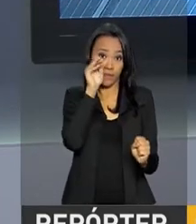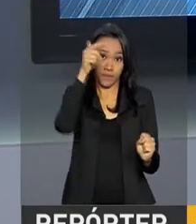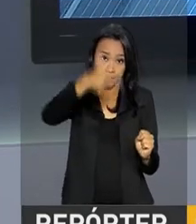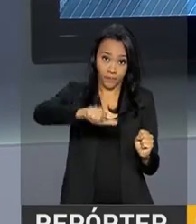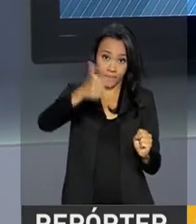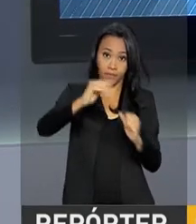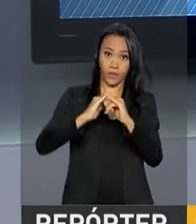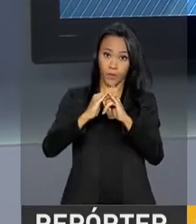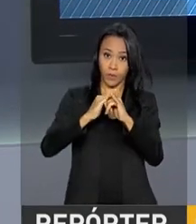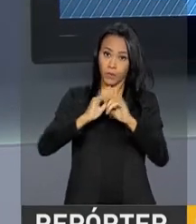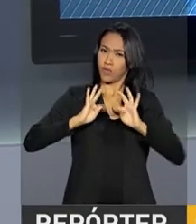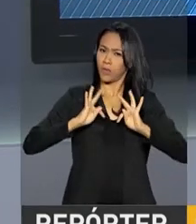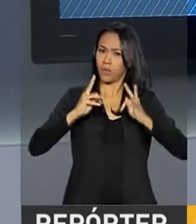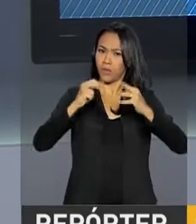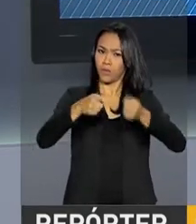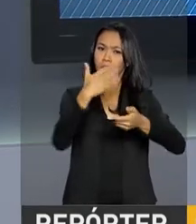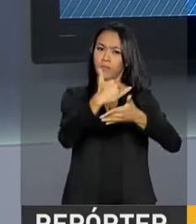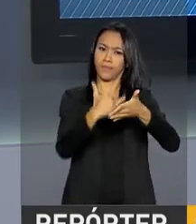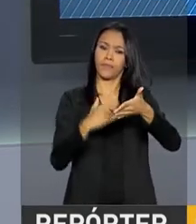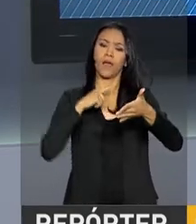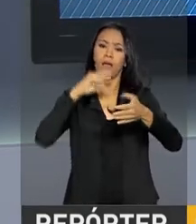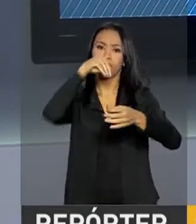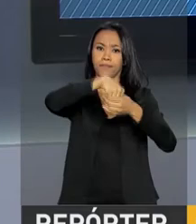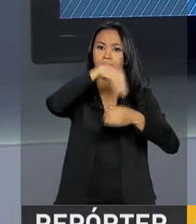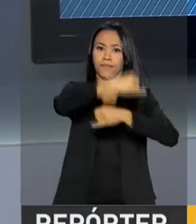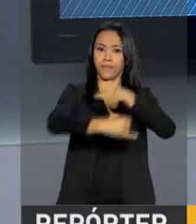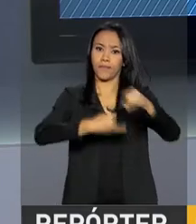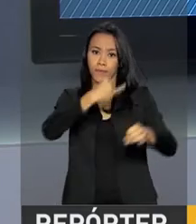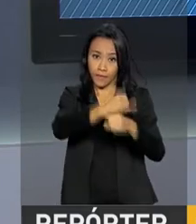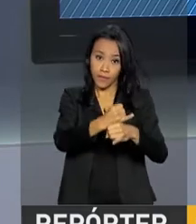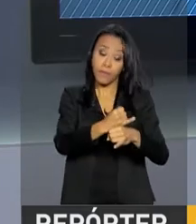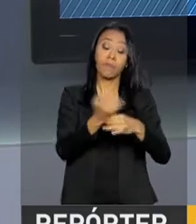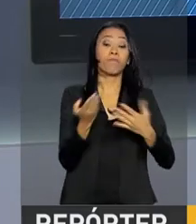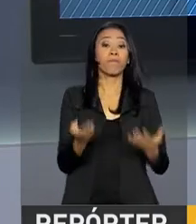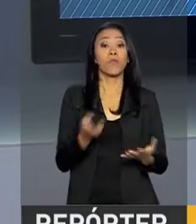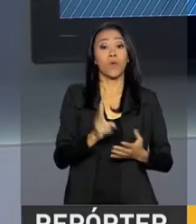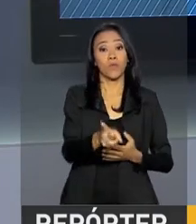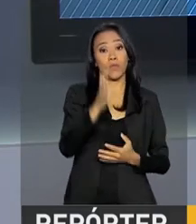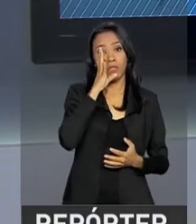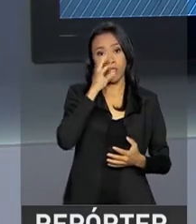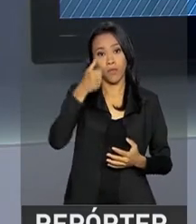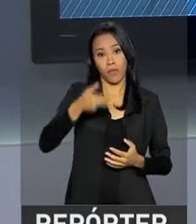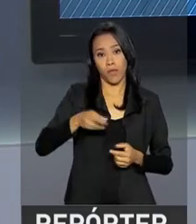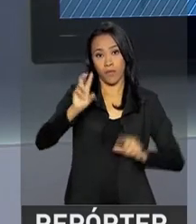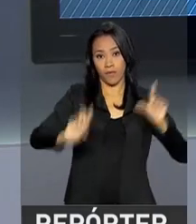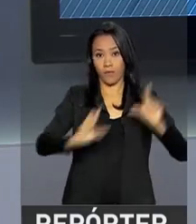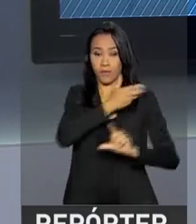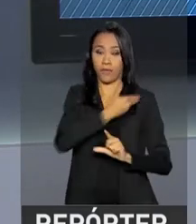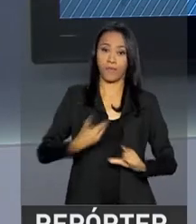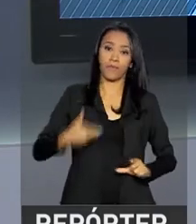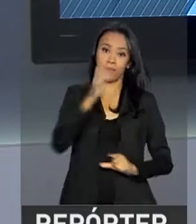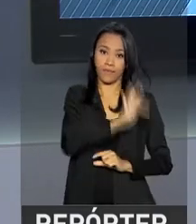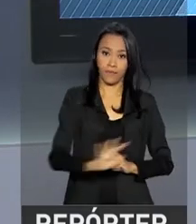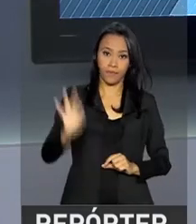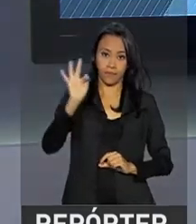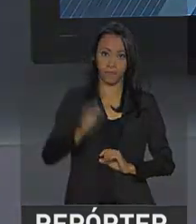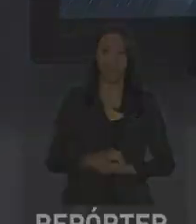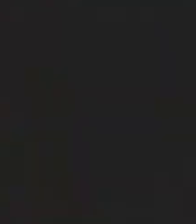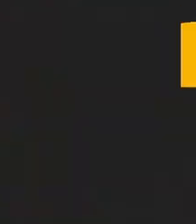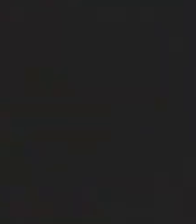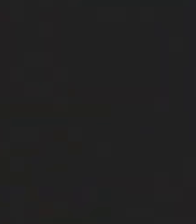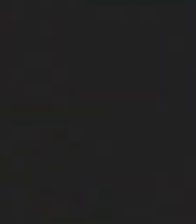youtube e toda a programação também está na página da nbr na internet continue na nbr a tv do governo federal